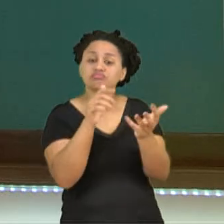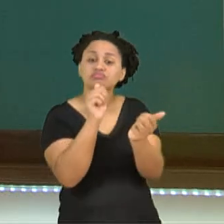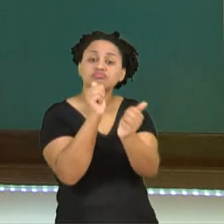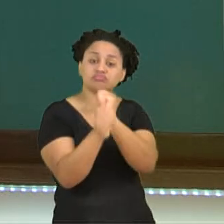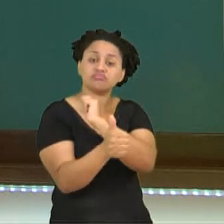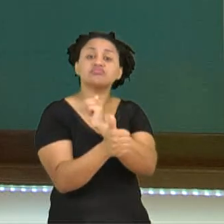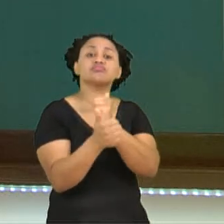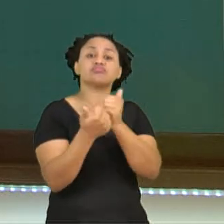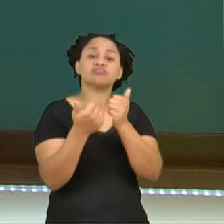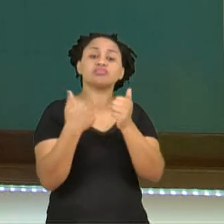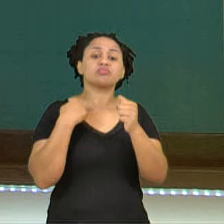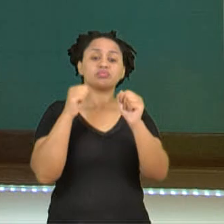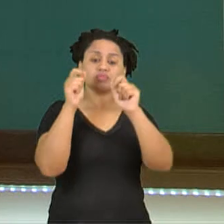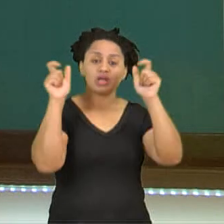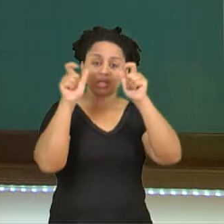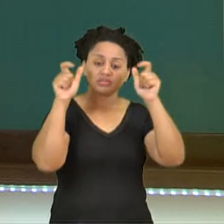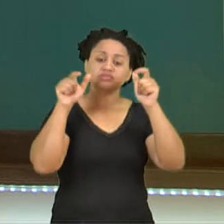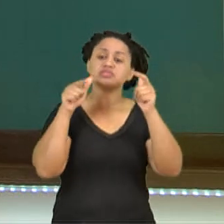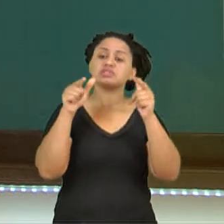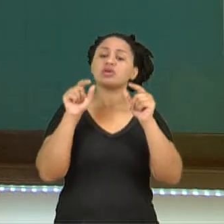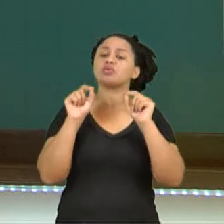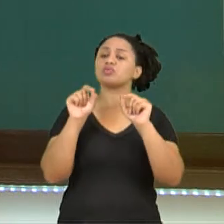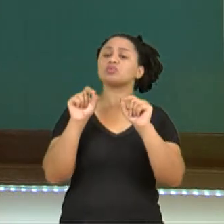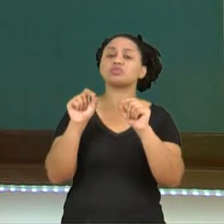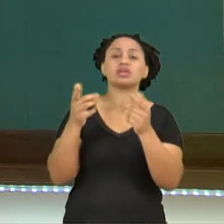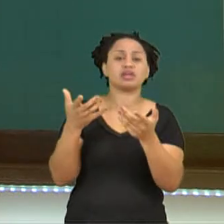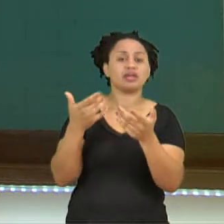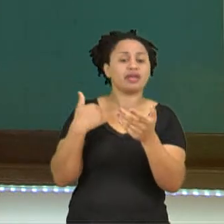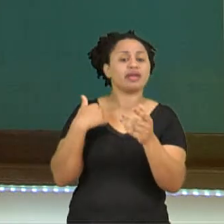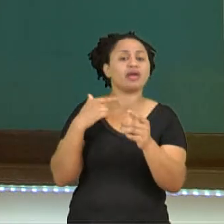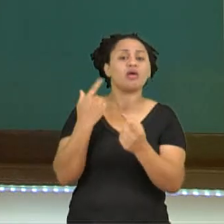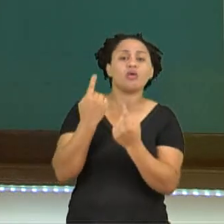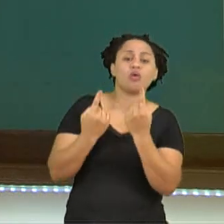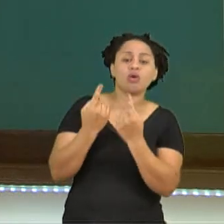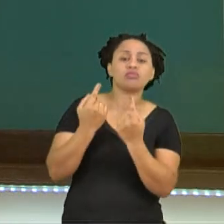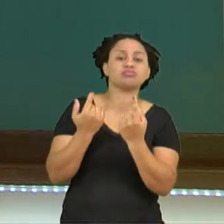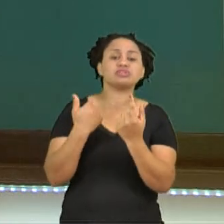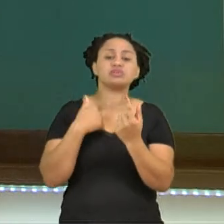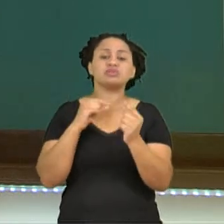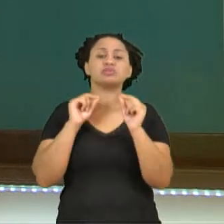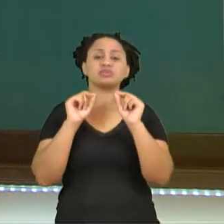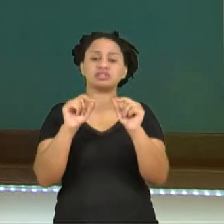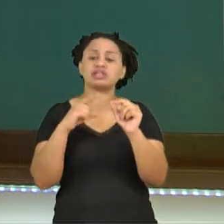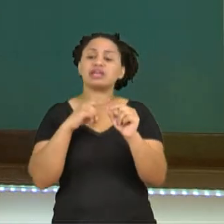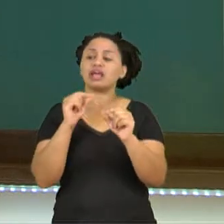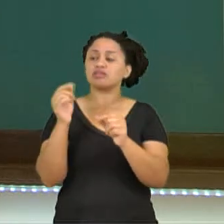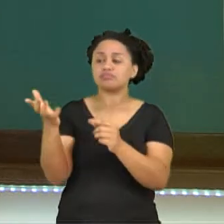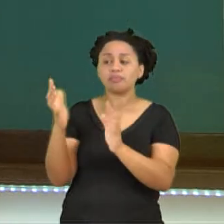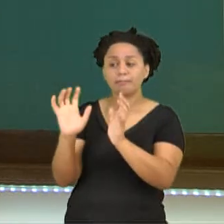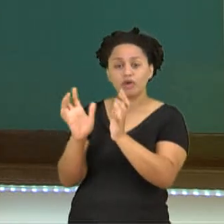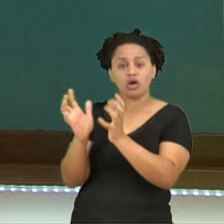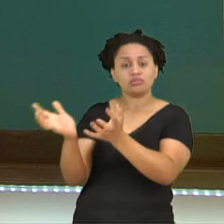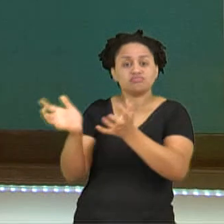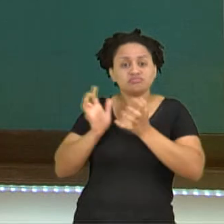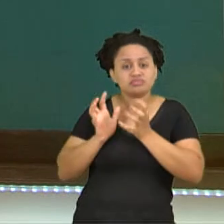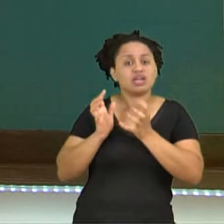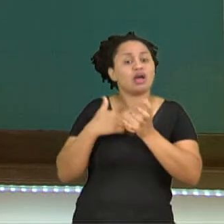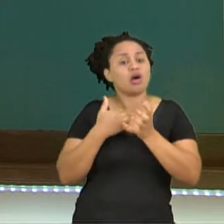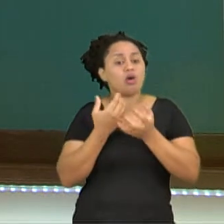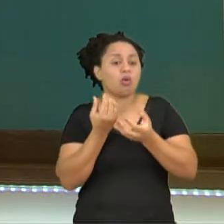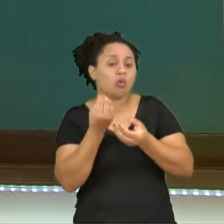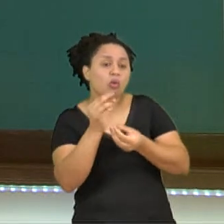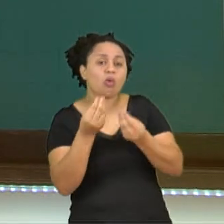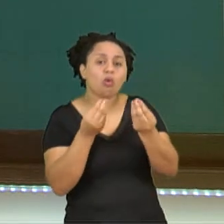para prestar atenção no que naquele que o colega está, vai passar a bola, como que realizar os